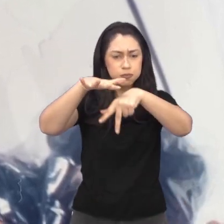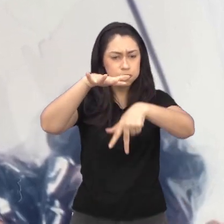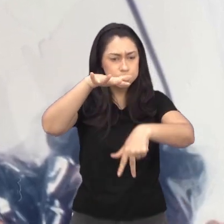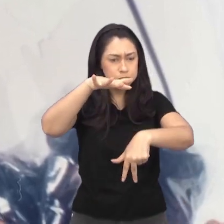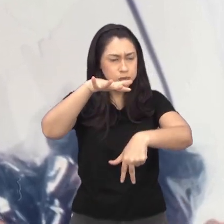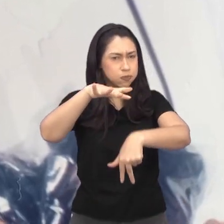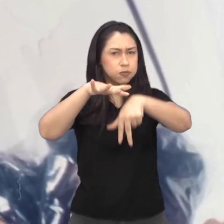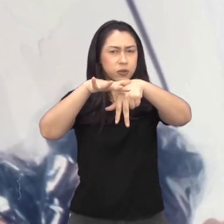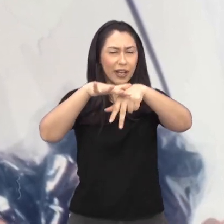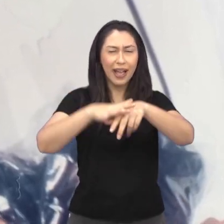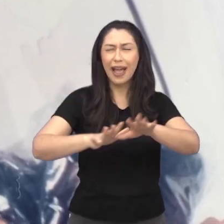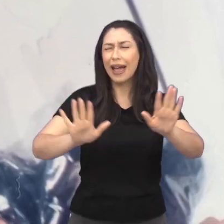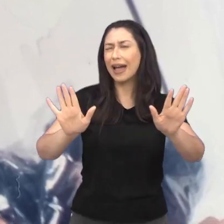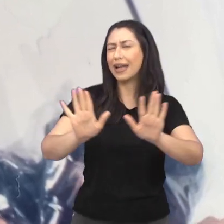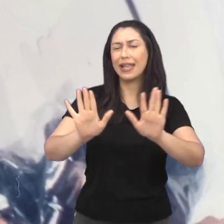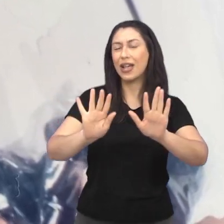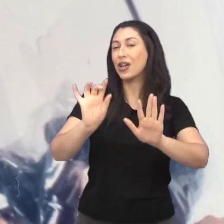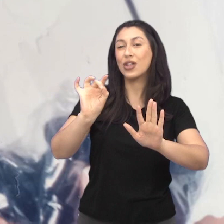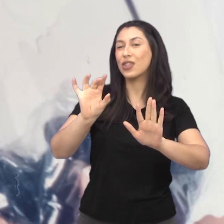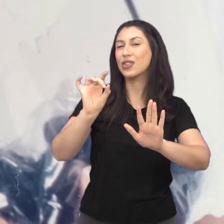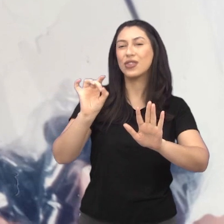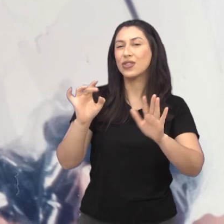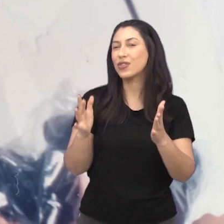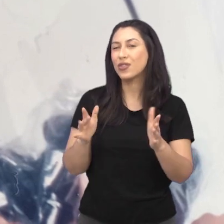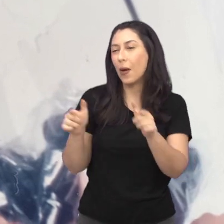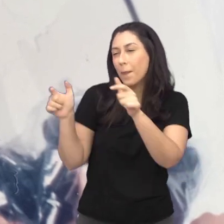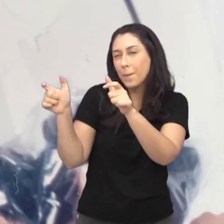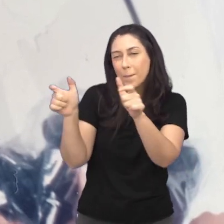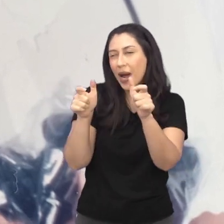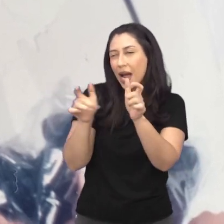subir dela? Ela falou, não, isso aí é só figuração.